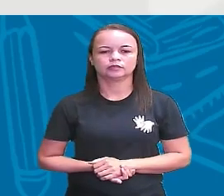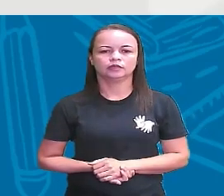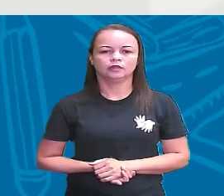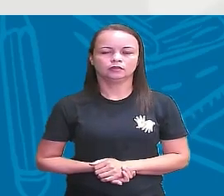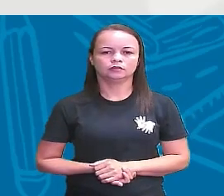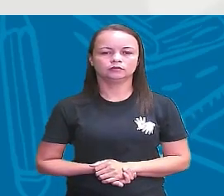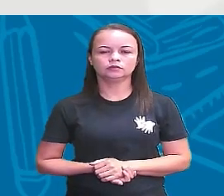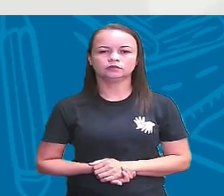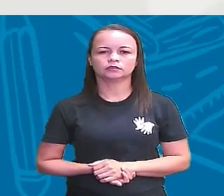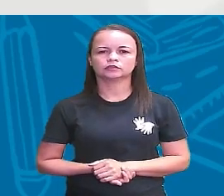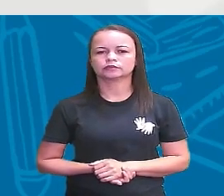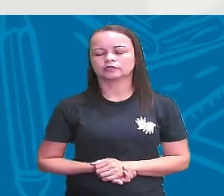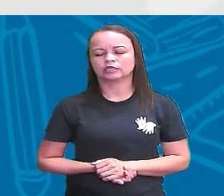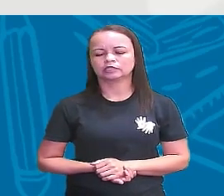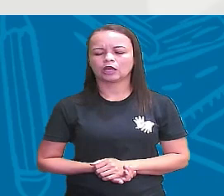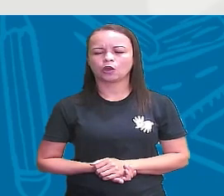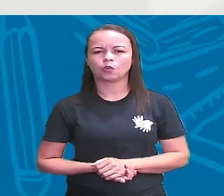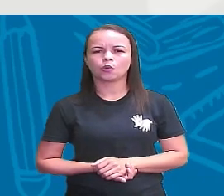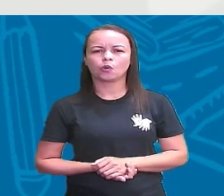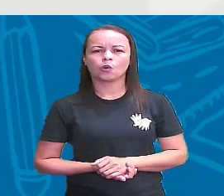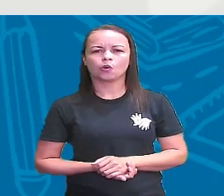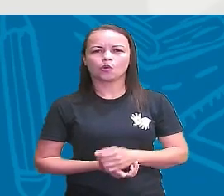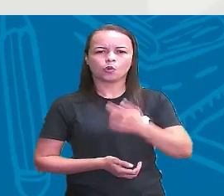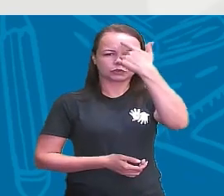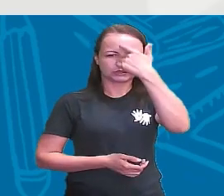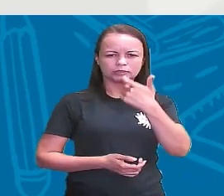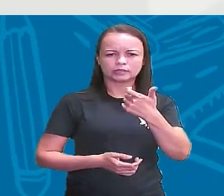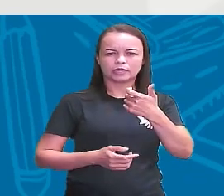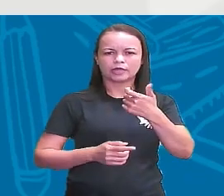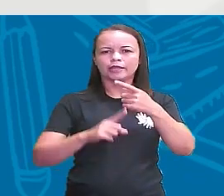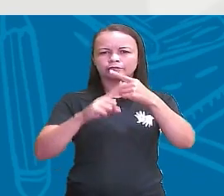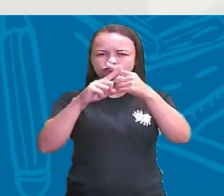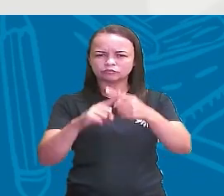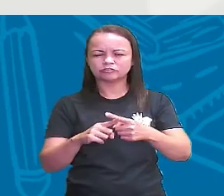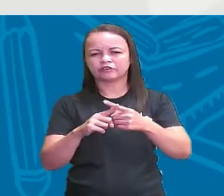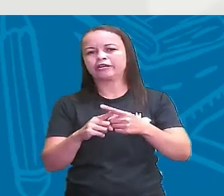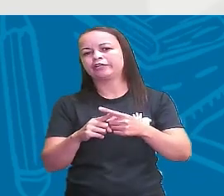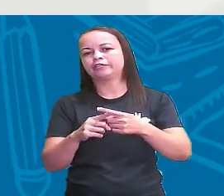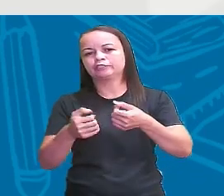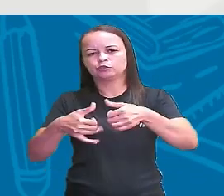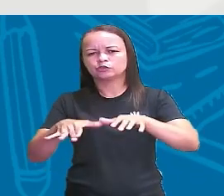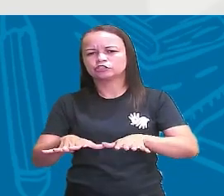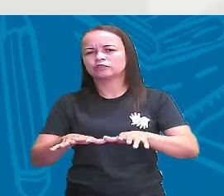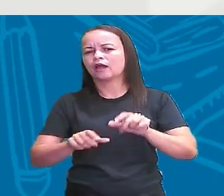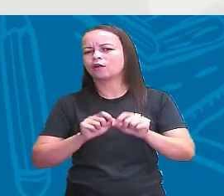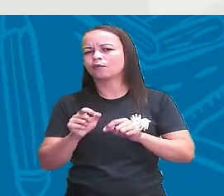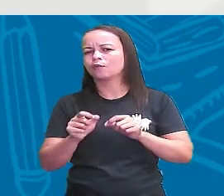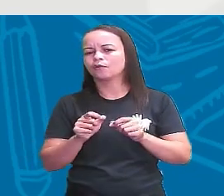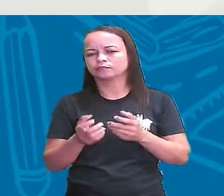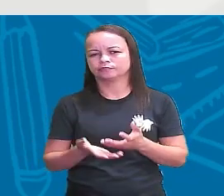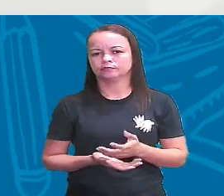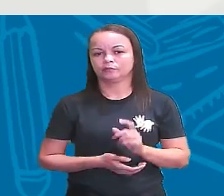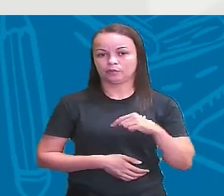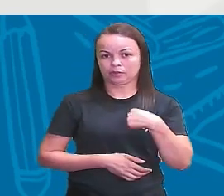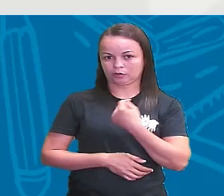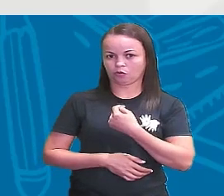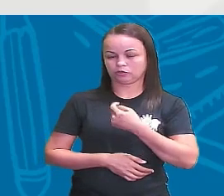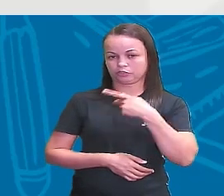E qual a diferença entre o ser e o estar? Para a gente que fala a língua